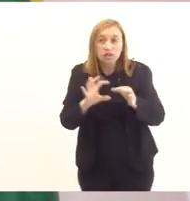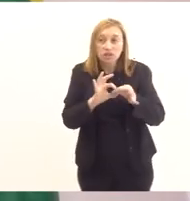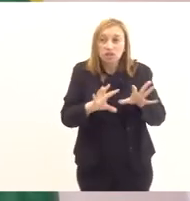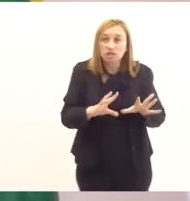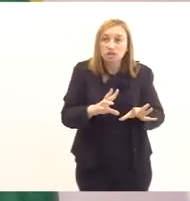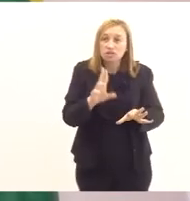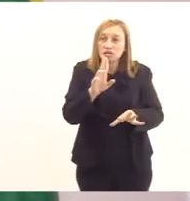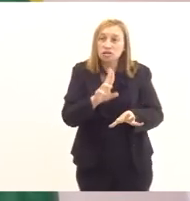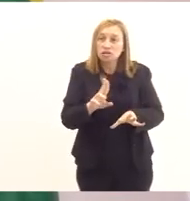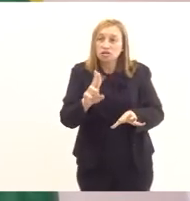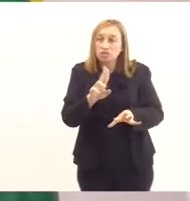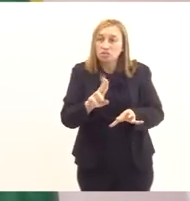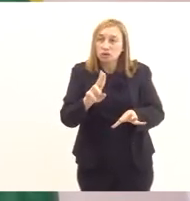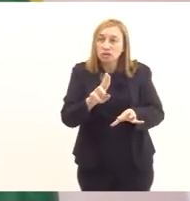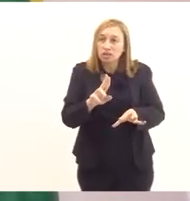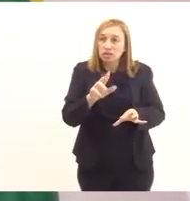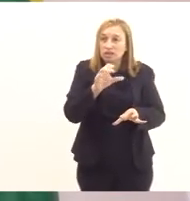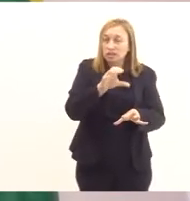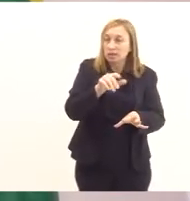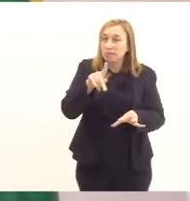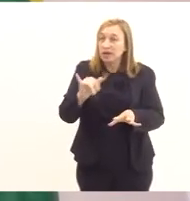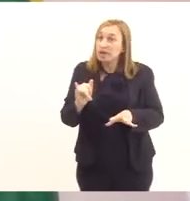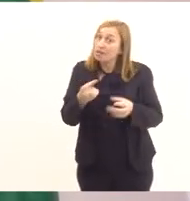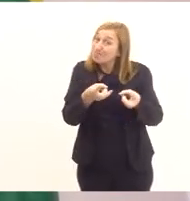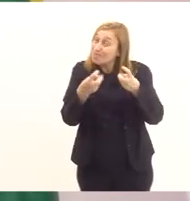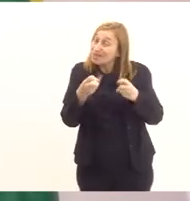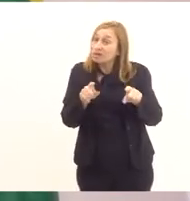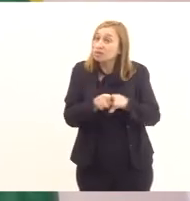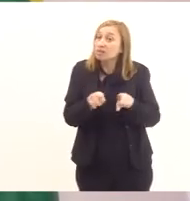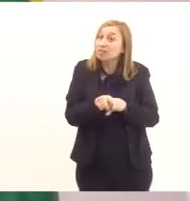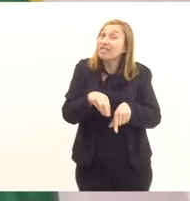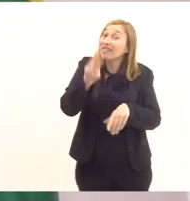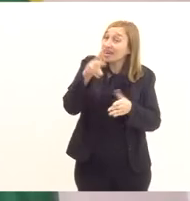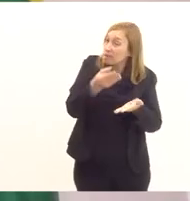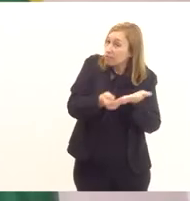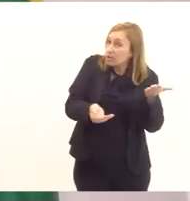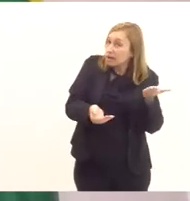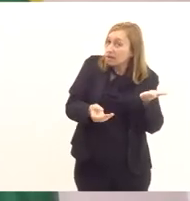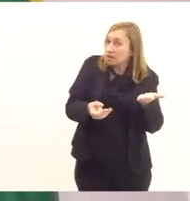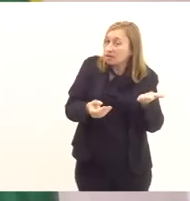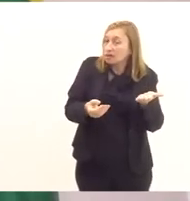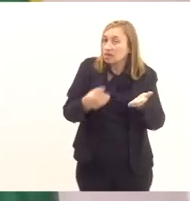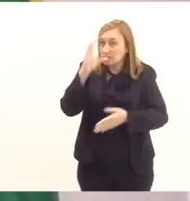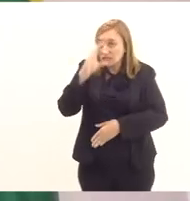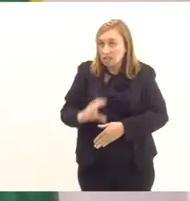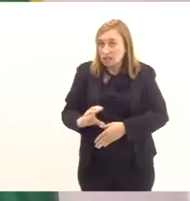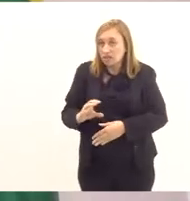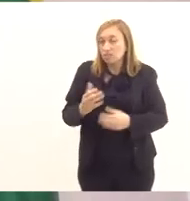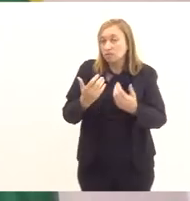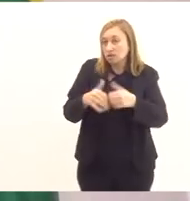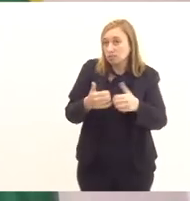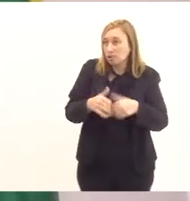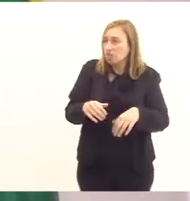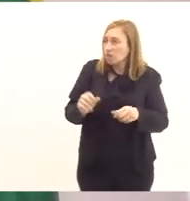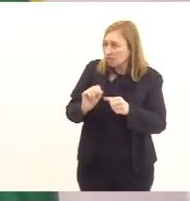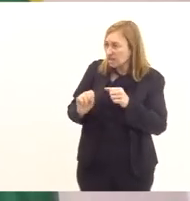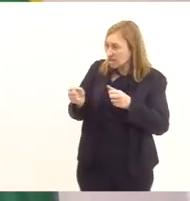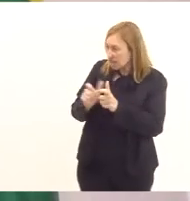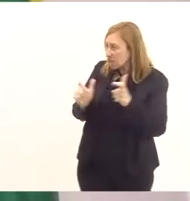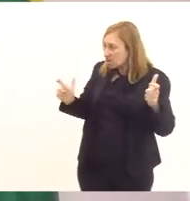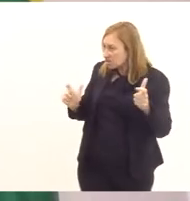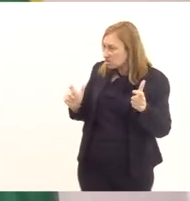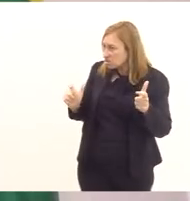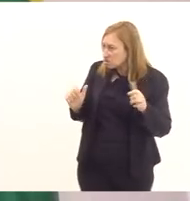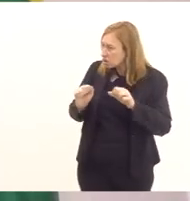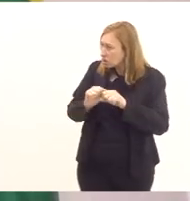de ser objeto de uma eventual CPI então perceba que também Quem perde com isso o cidadão petropolitano Vamos fazer um objeto eu acho que tem